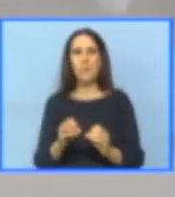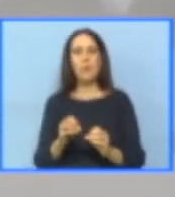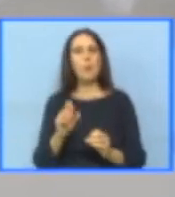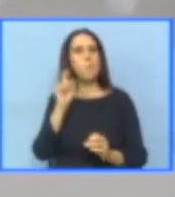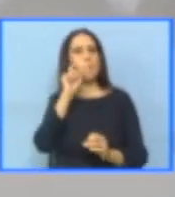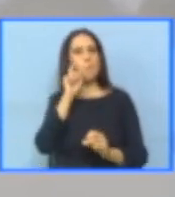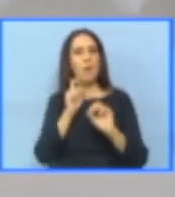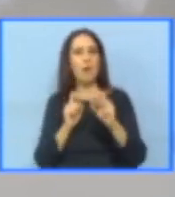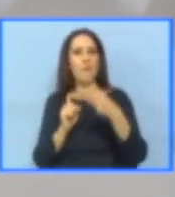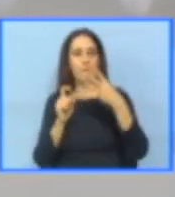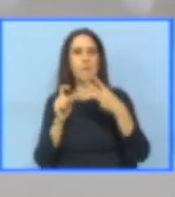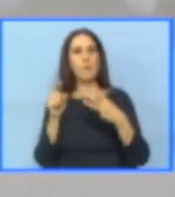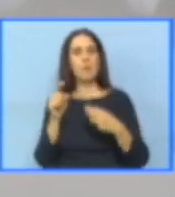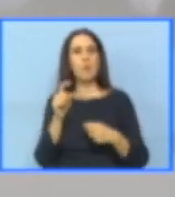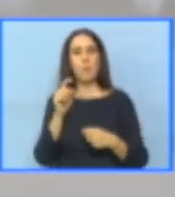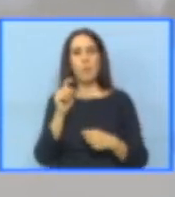Bento XVI tão bem